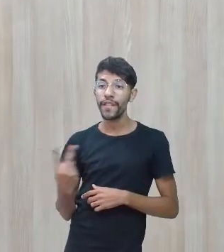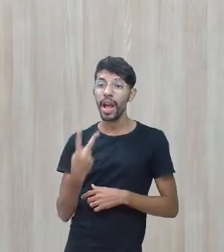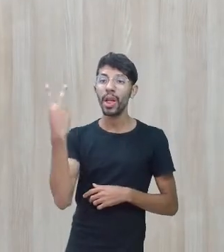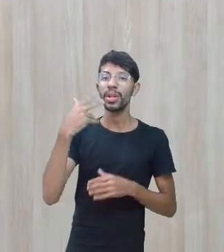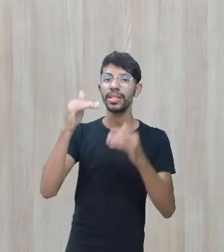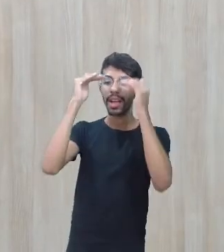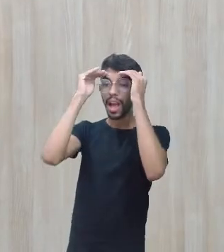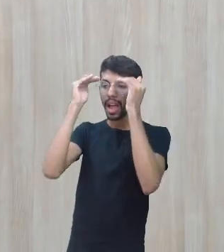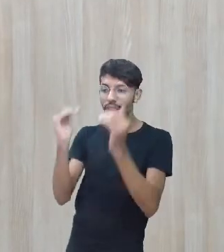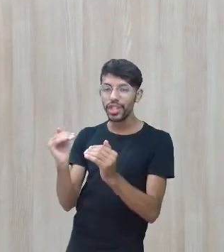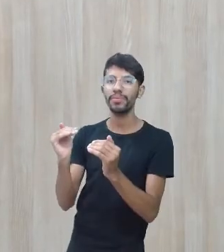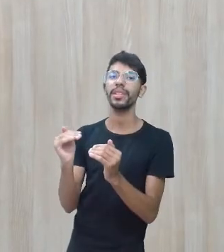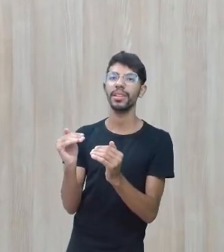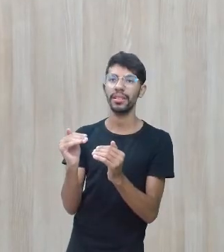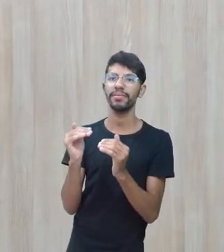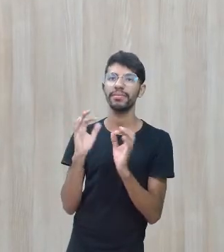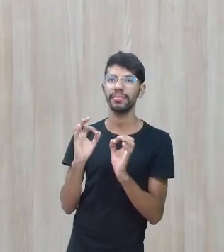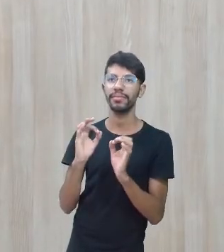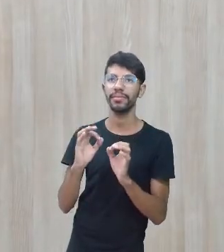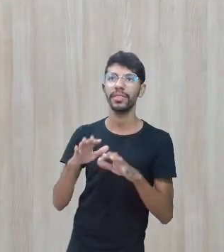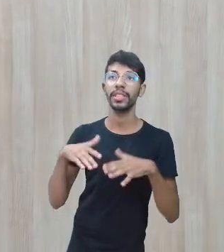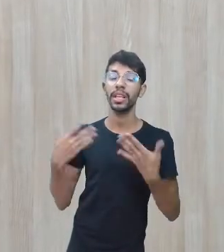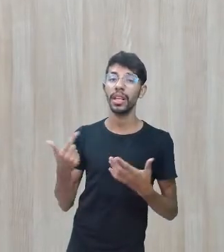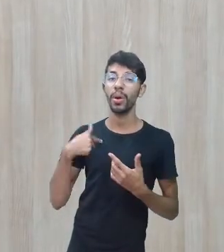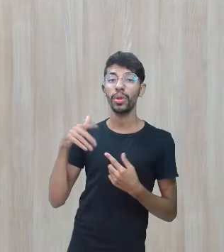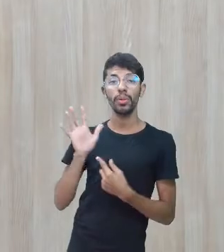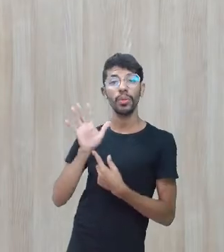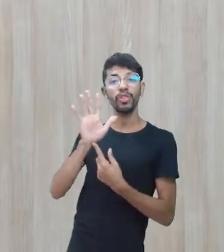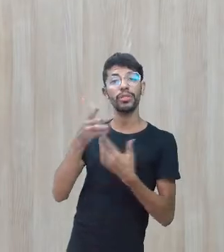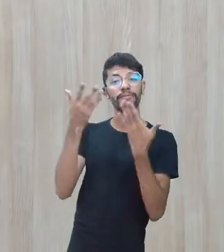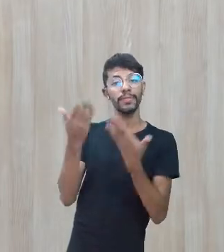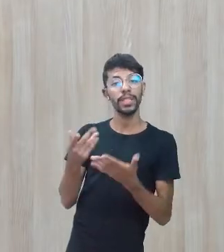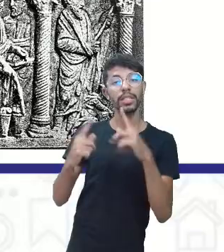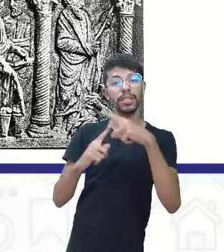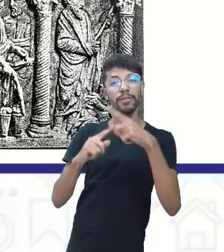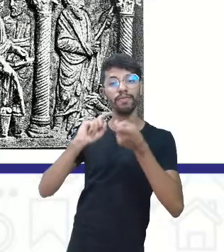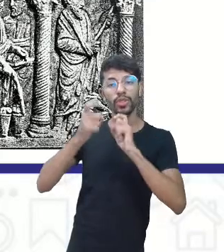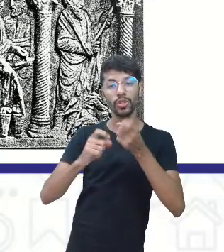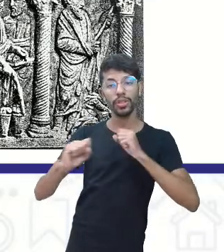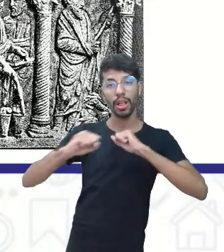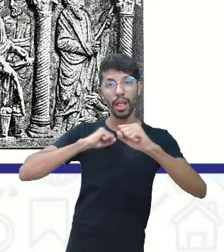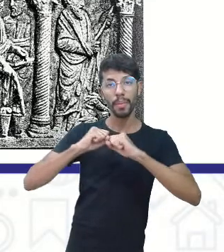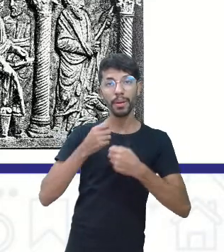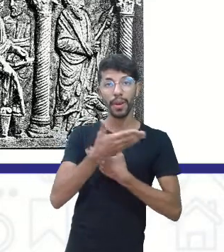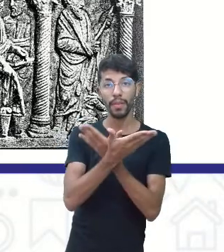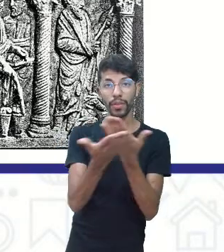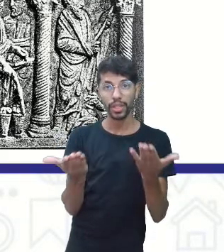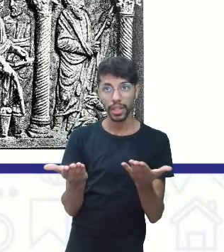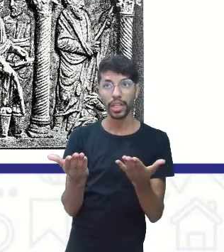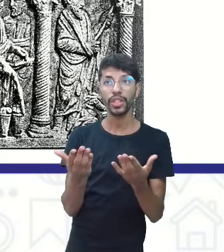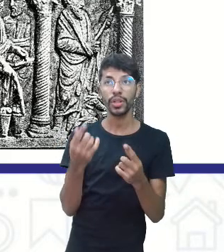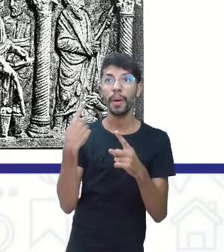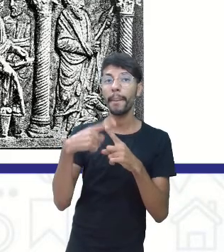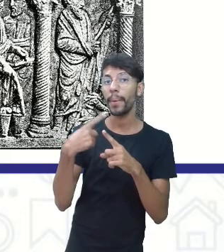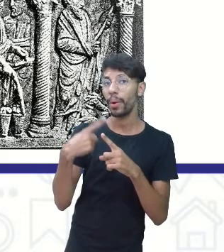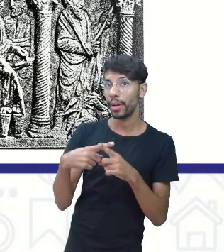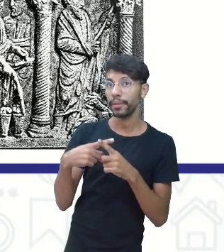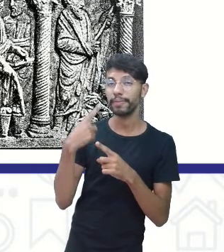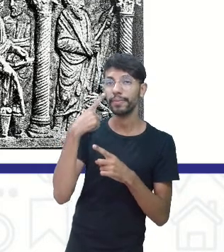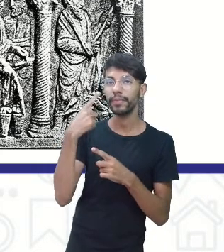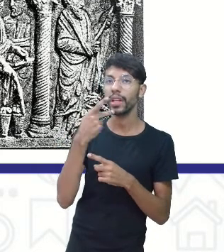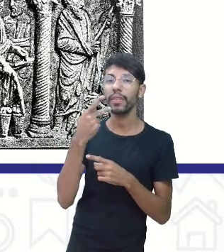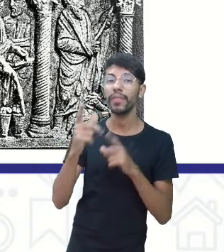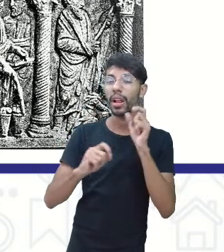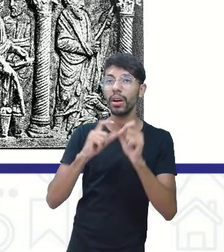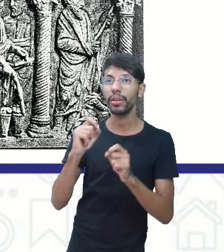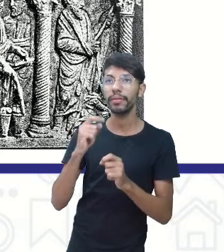eu estou colocando esse debate para vocês, né? Essa discussão, para dizer justamente o seguinte. Então, como eu escrevi